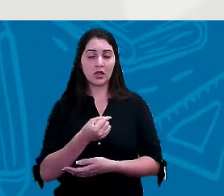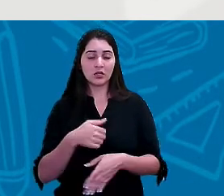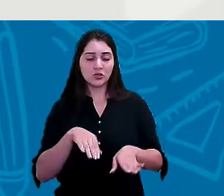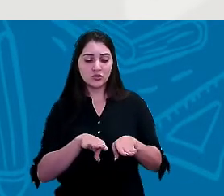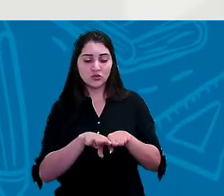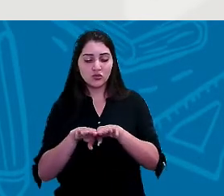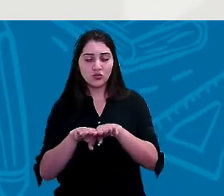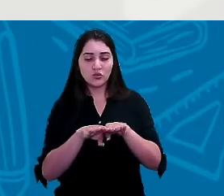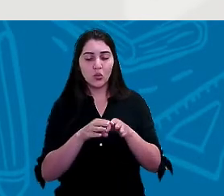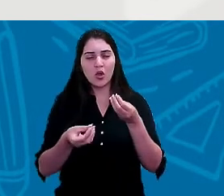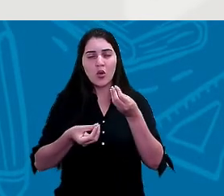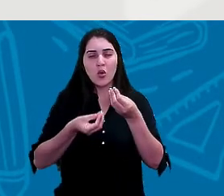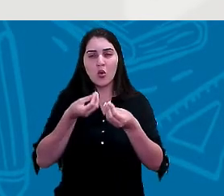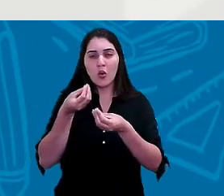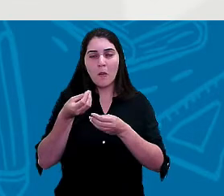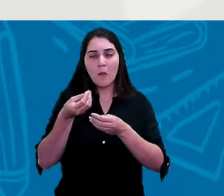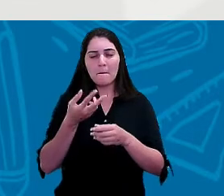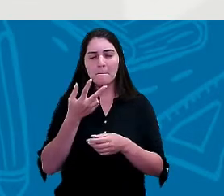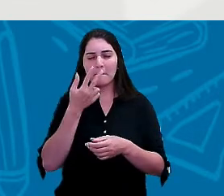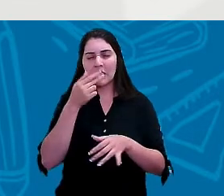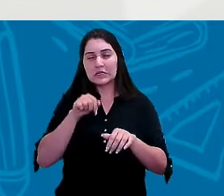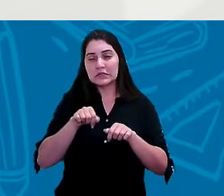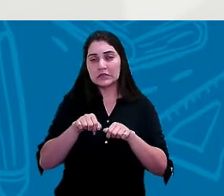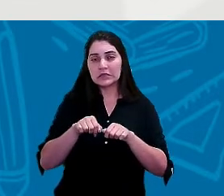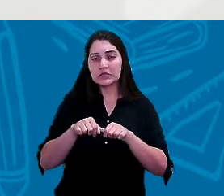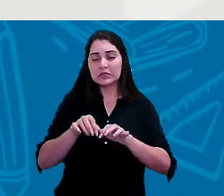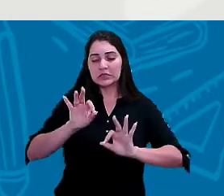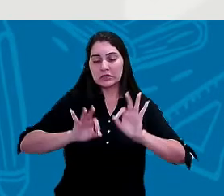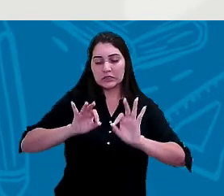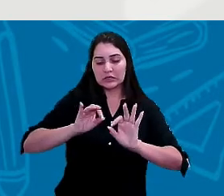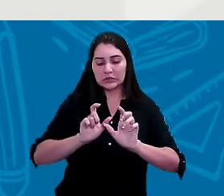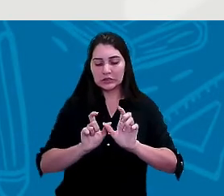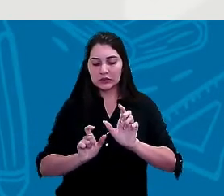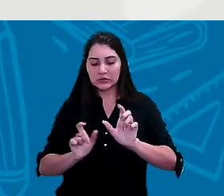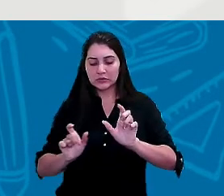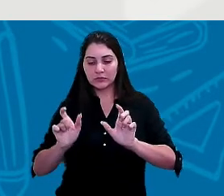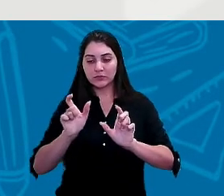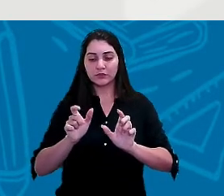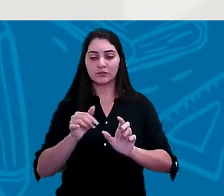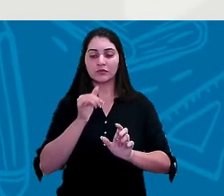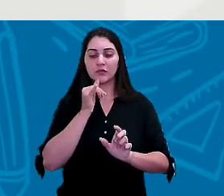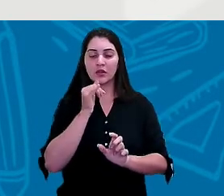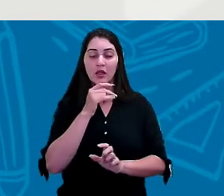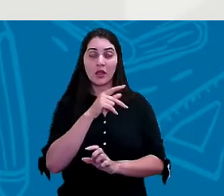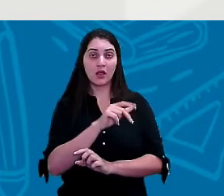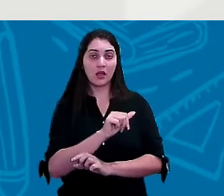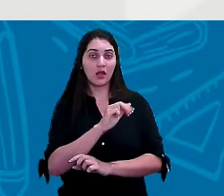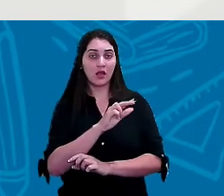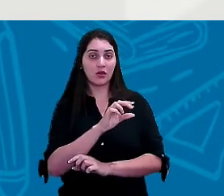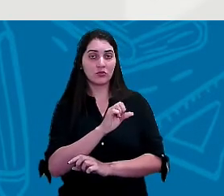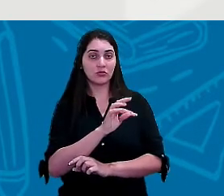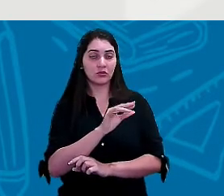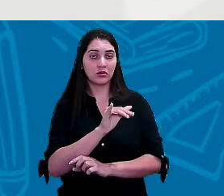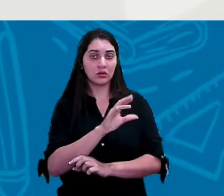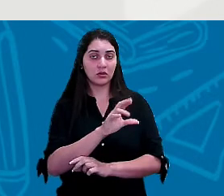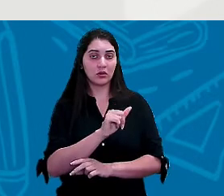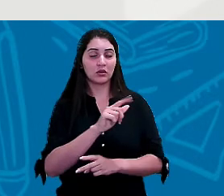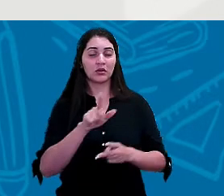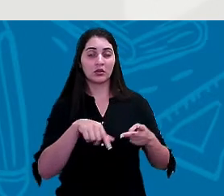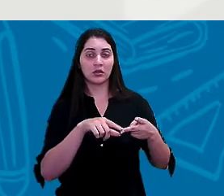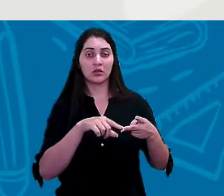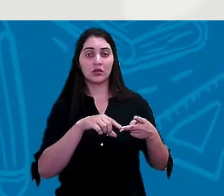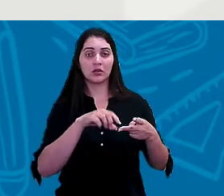quebra-cabeça, né? E são vários, né? A placa do Pacífico, a placa australiana, a sul-americana. Então,